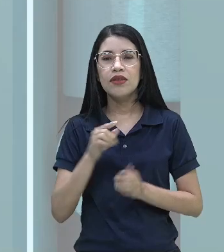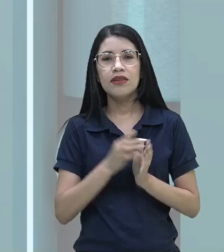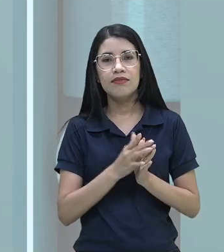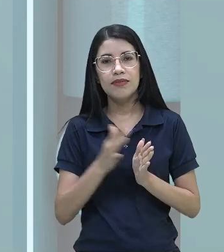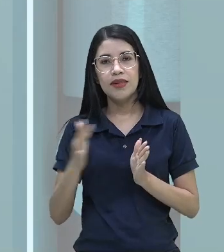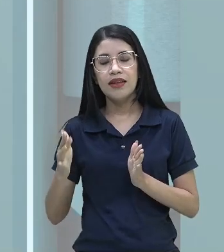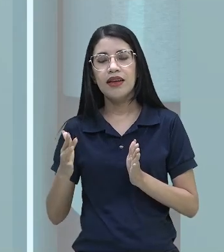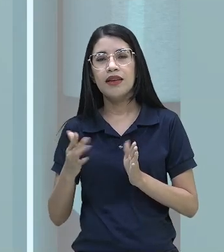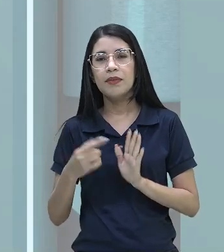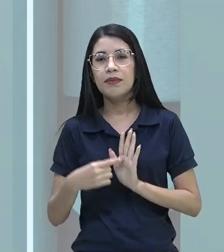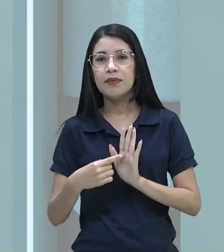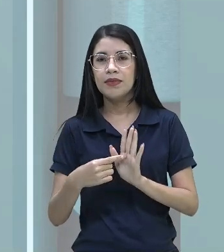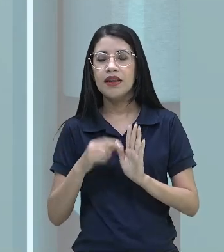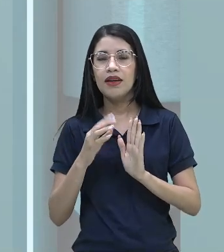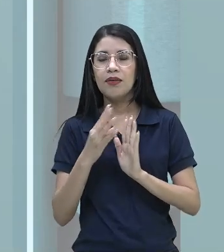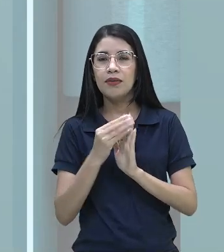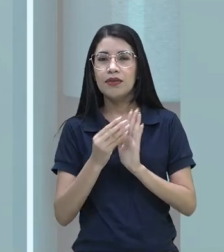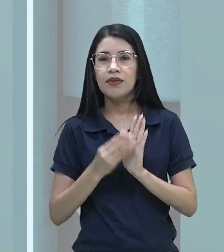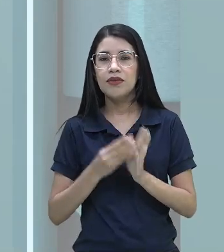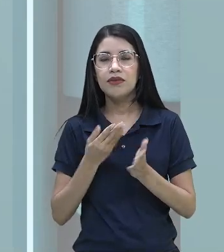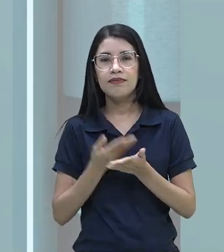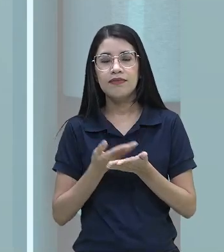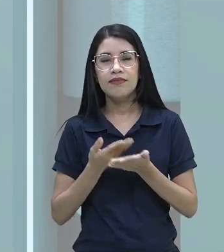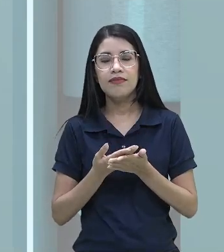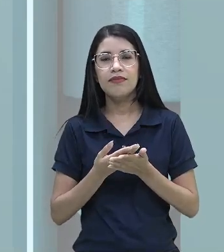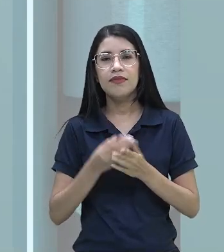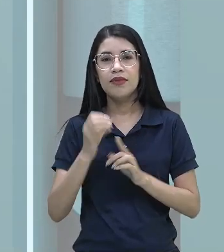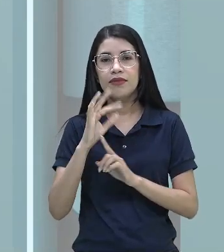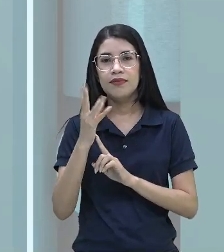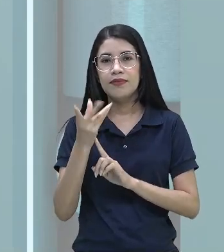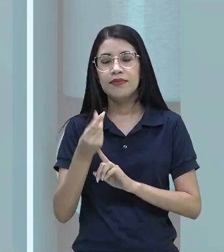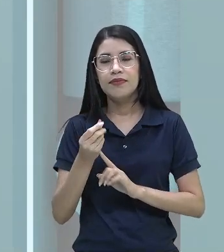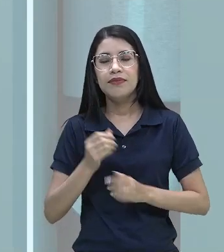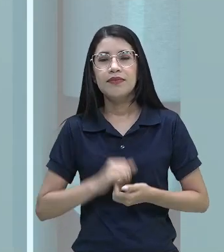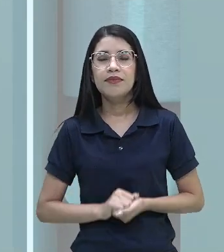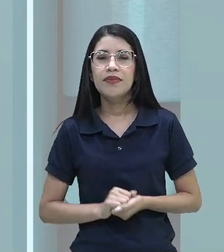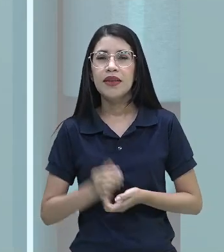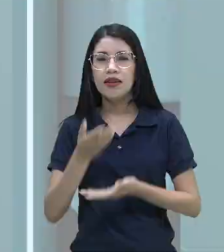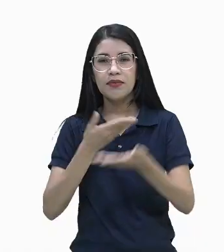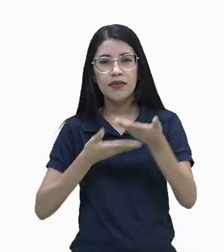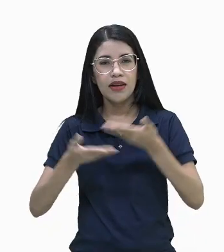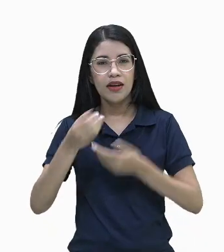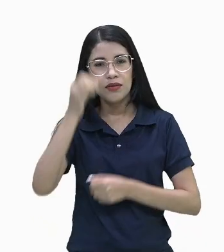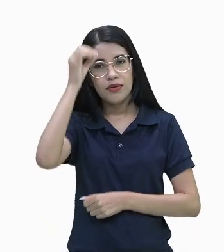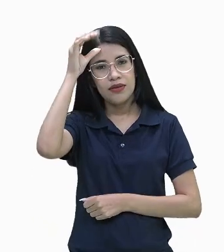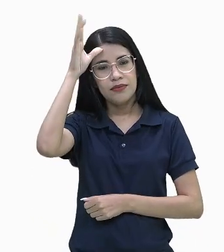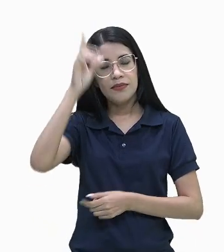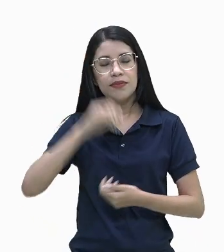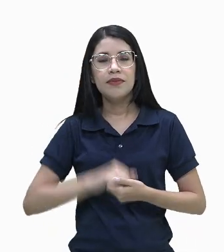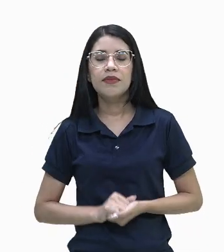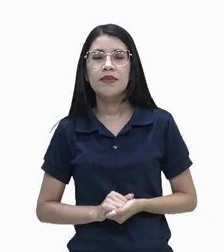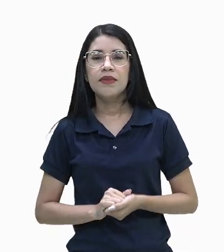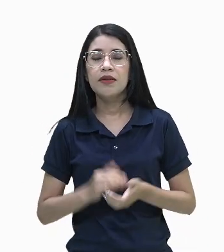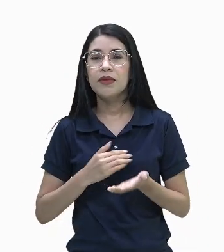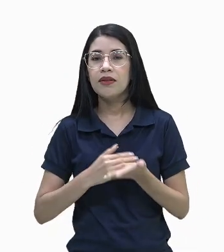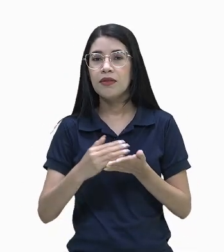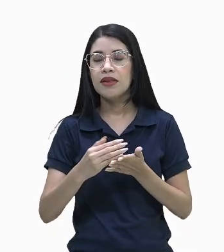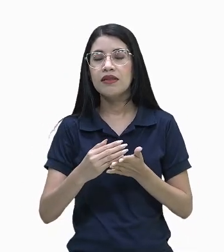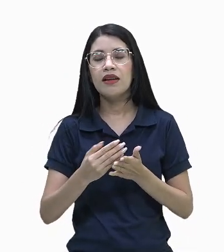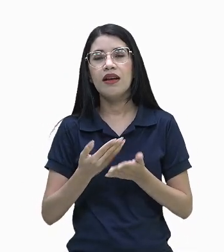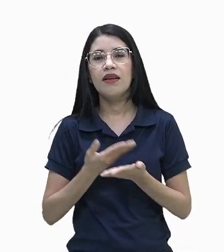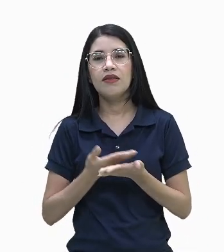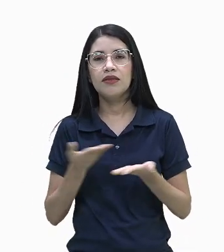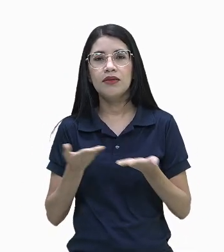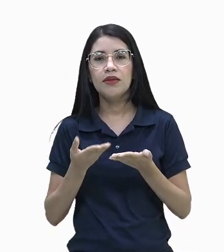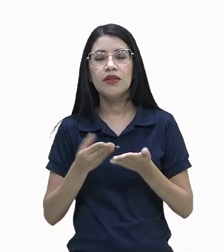nesse momento de transmissão de conhecimento, não é? Essa troca de conhecimento. Então, para iniciar nossa aula, vamos